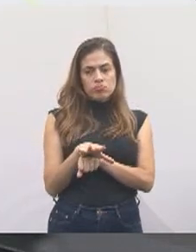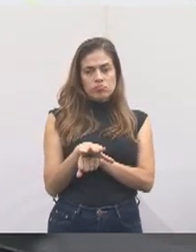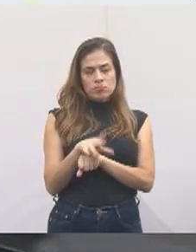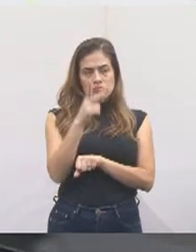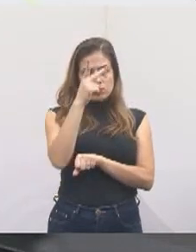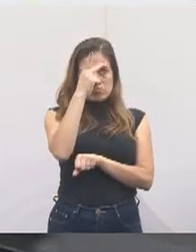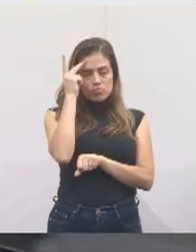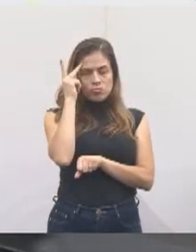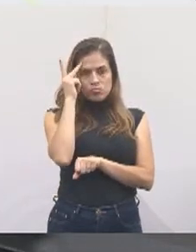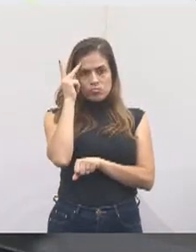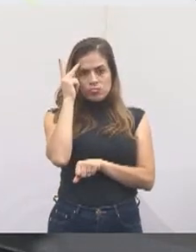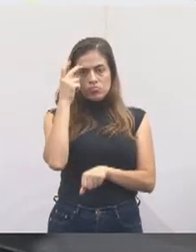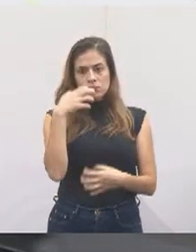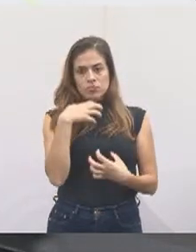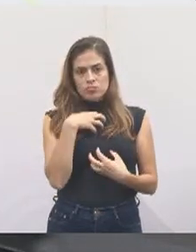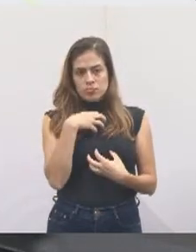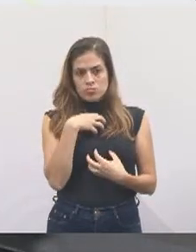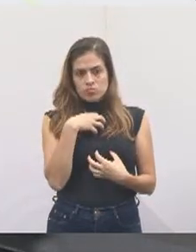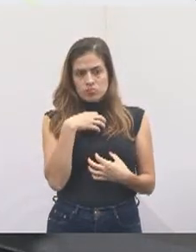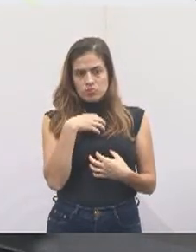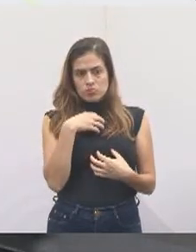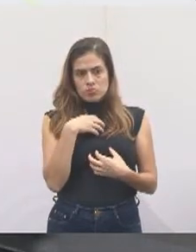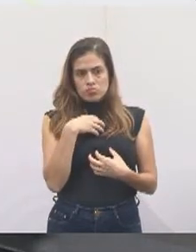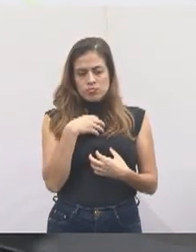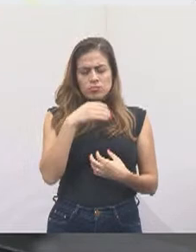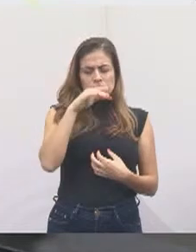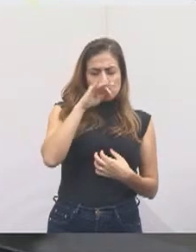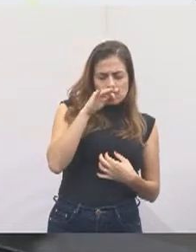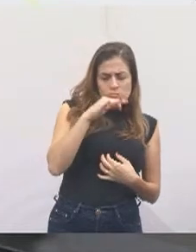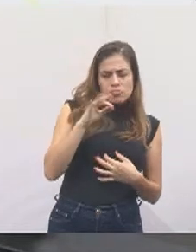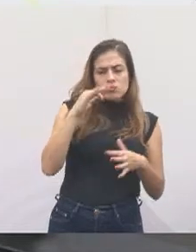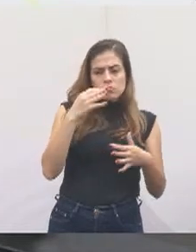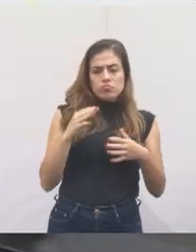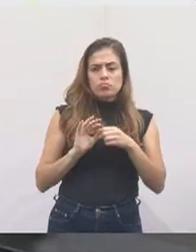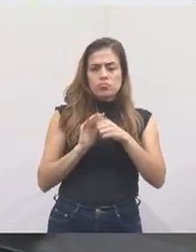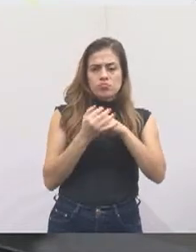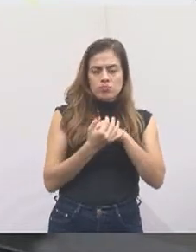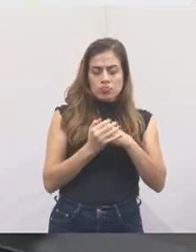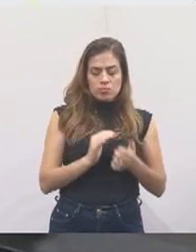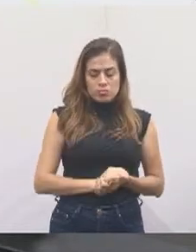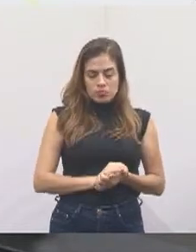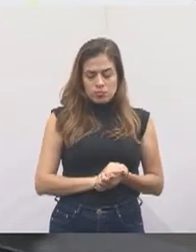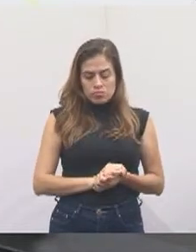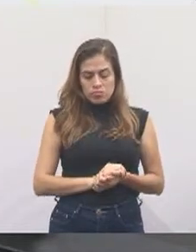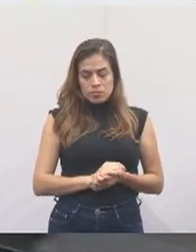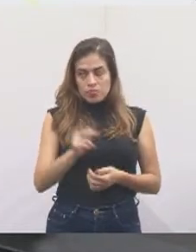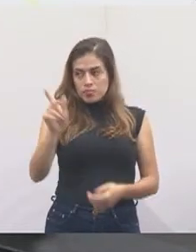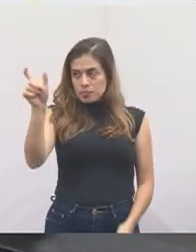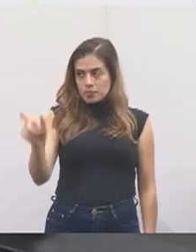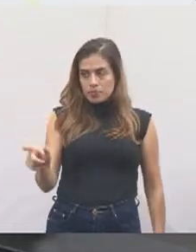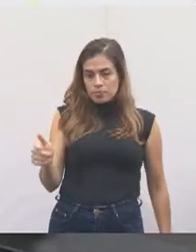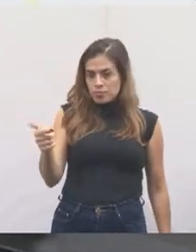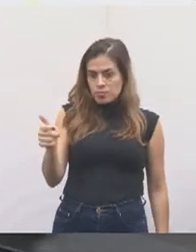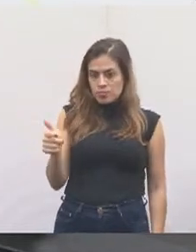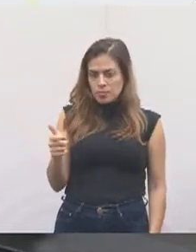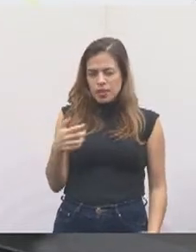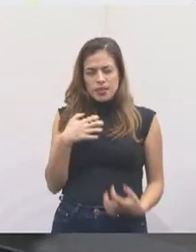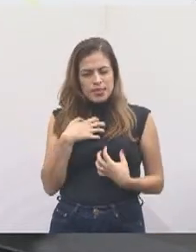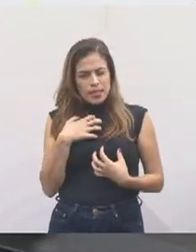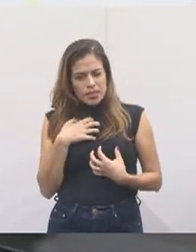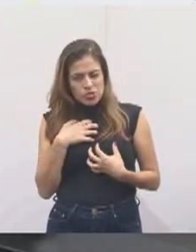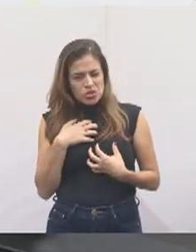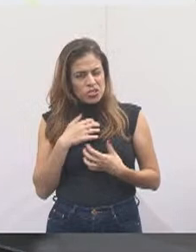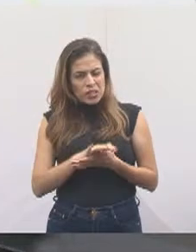sinais ou sintomas de covid-19 pessoal assintomática que teve contato com um caso